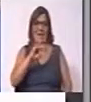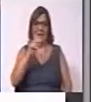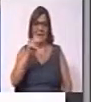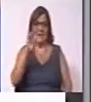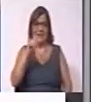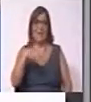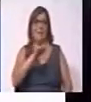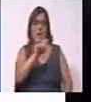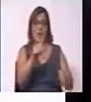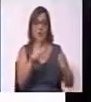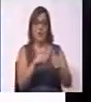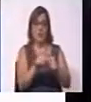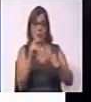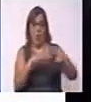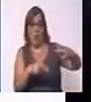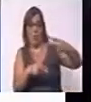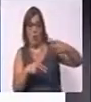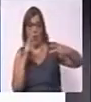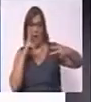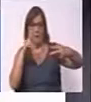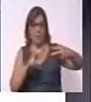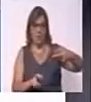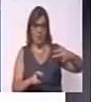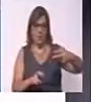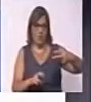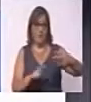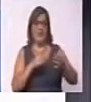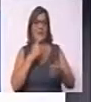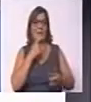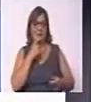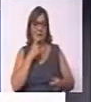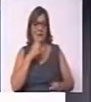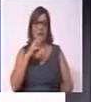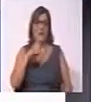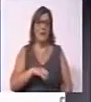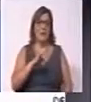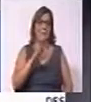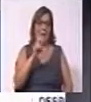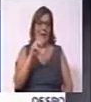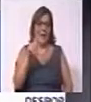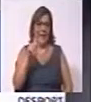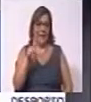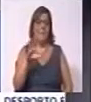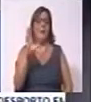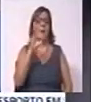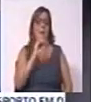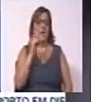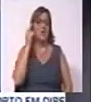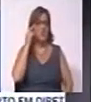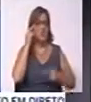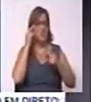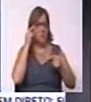saiu juntos mais dois investigadores o britânico michael willian eo japonês akira e